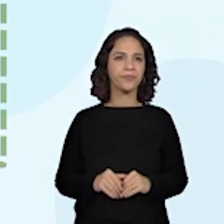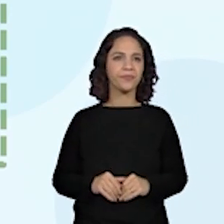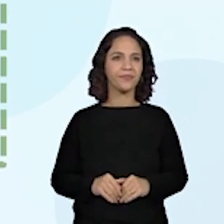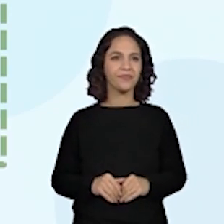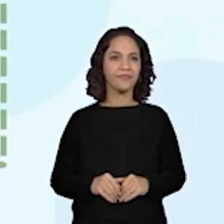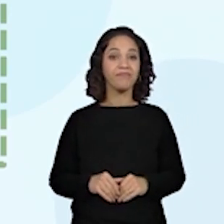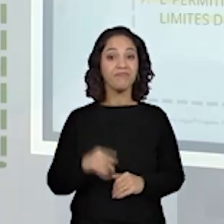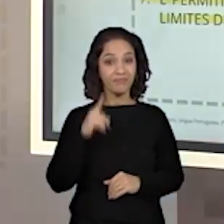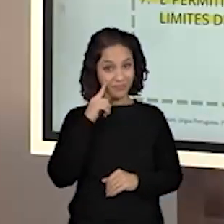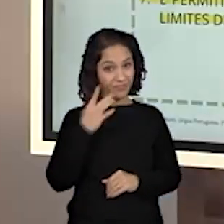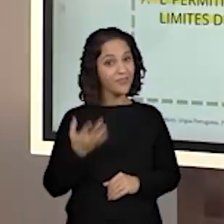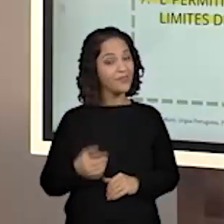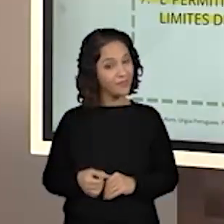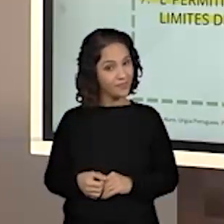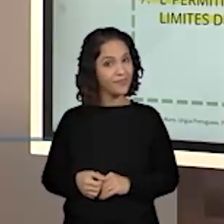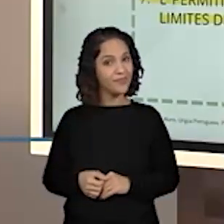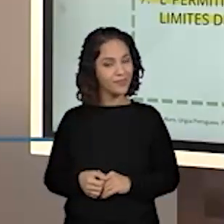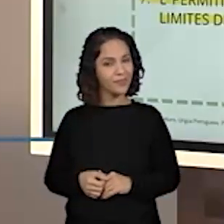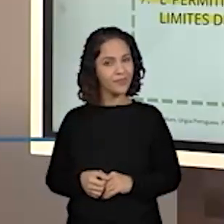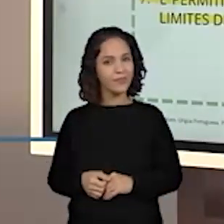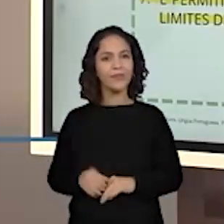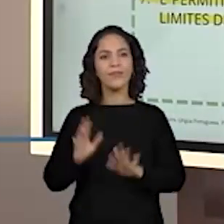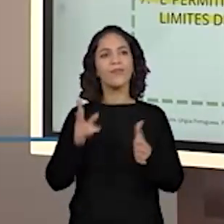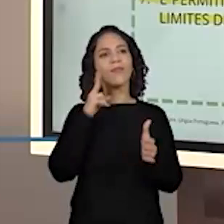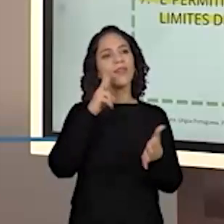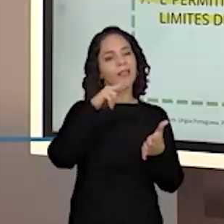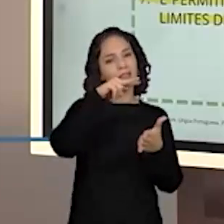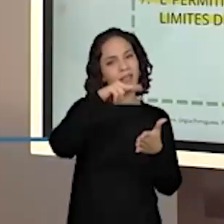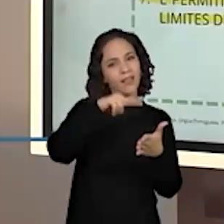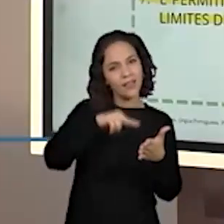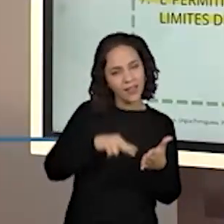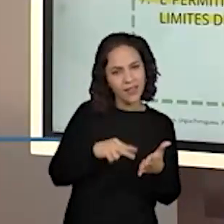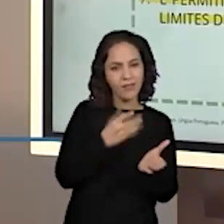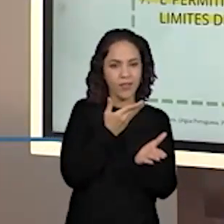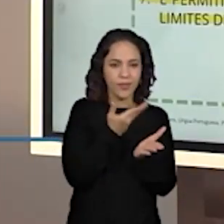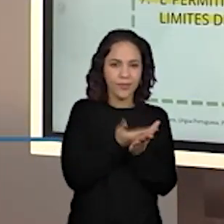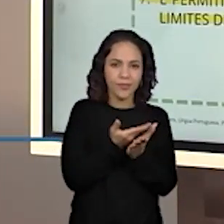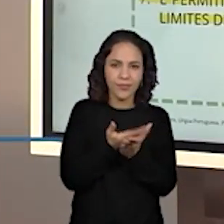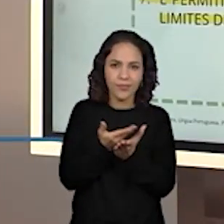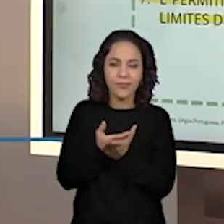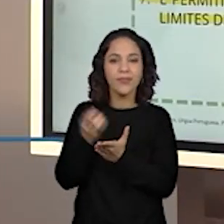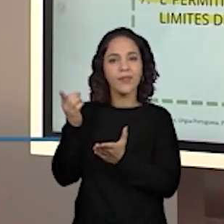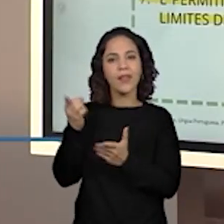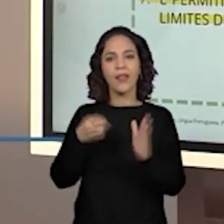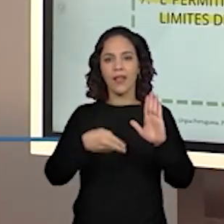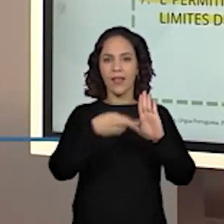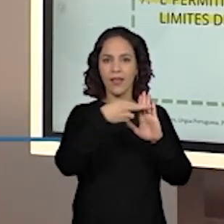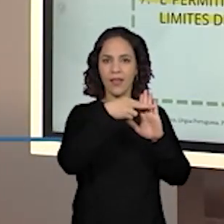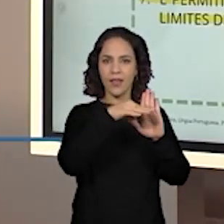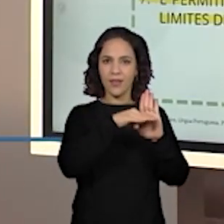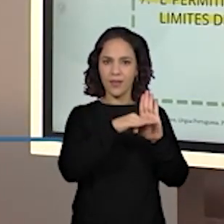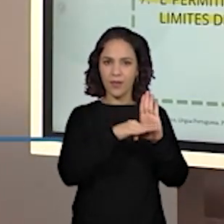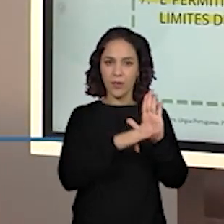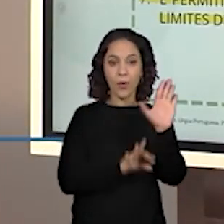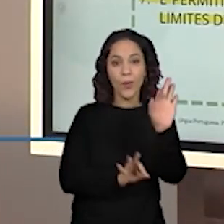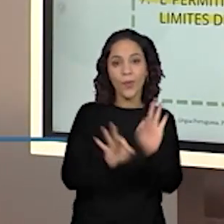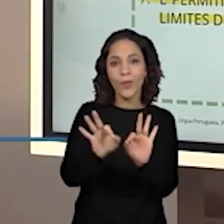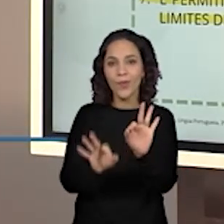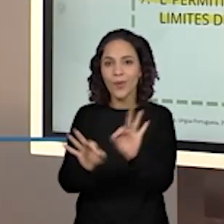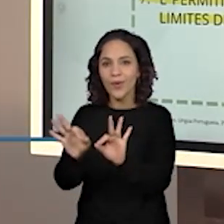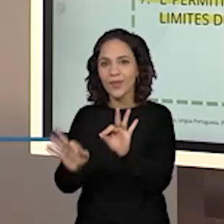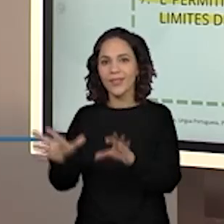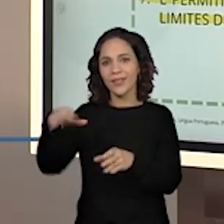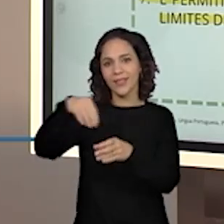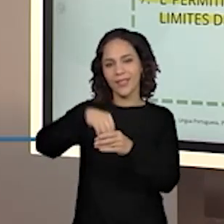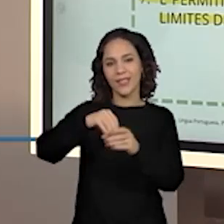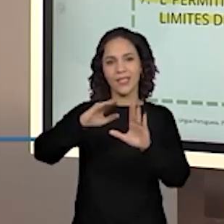Olha só, tivemos a leitura e o estudo deste regulamento que organiza a